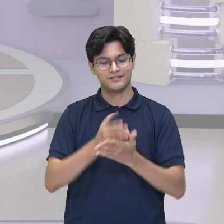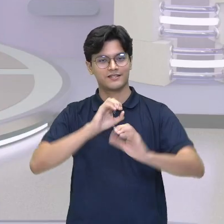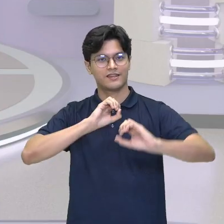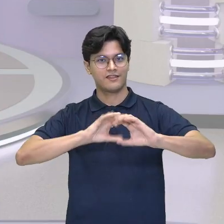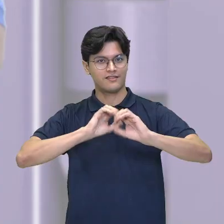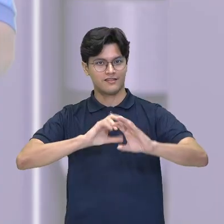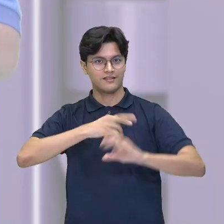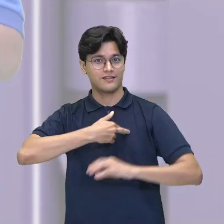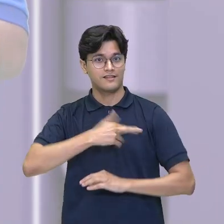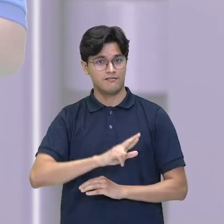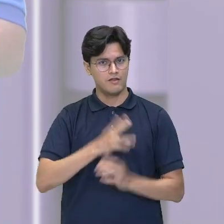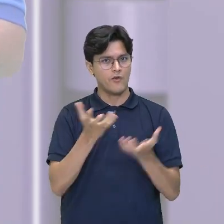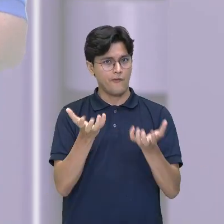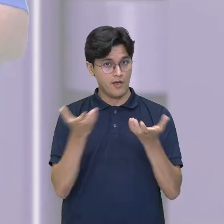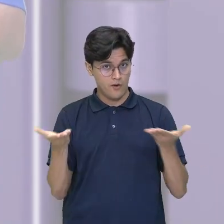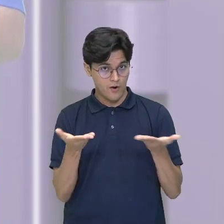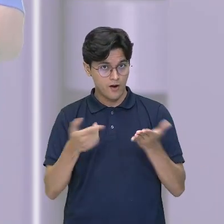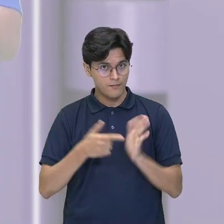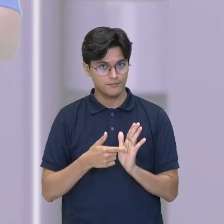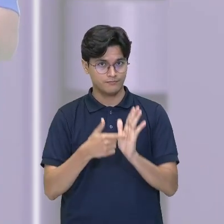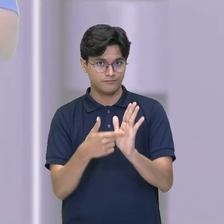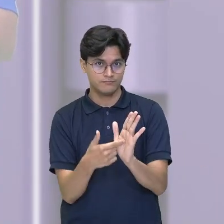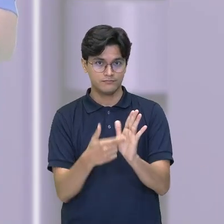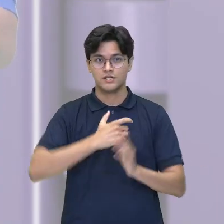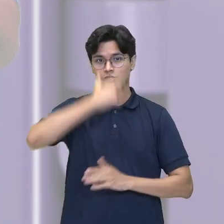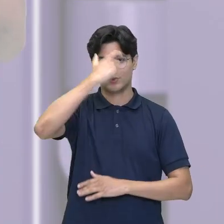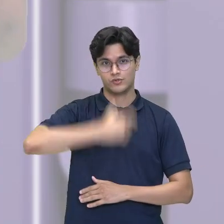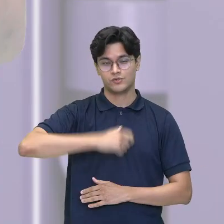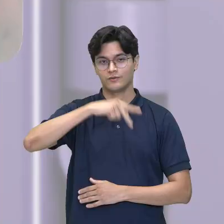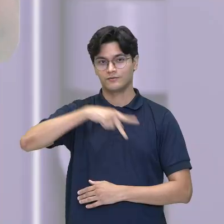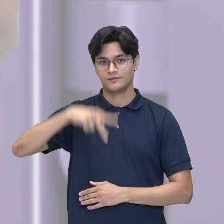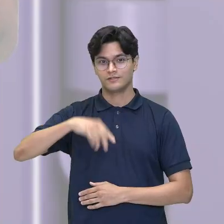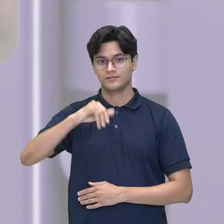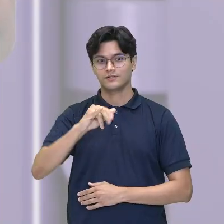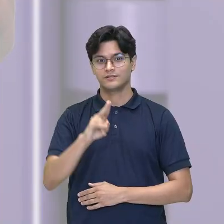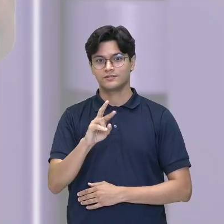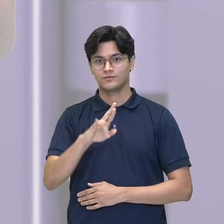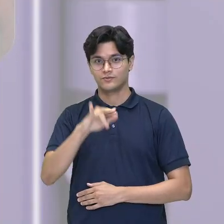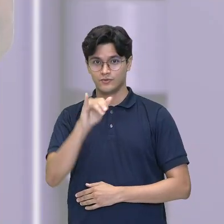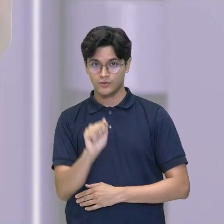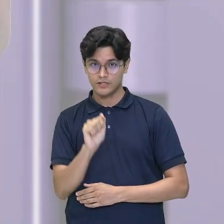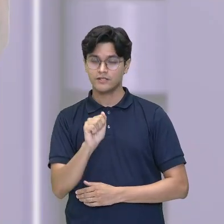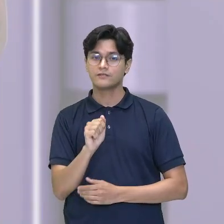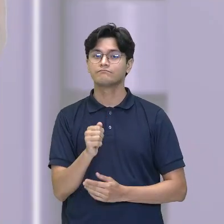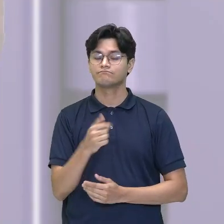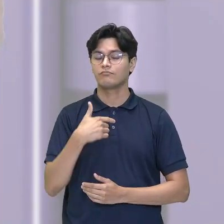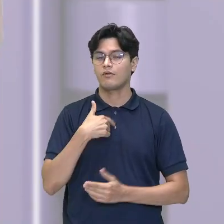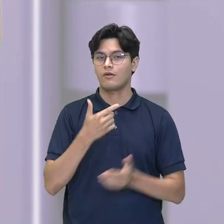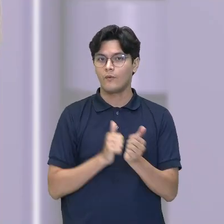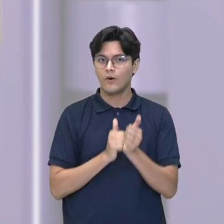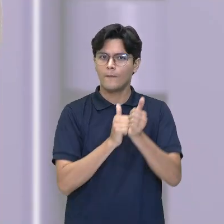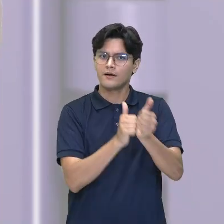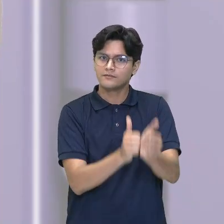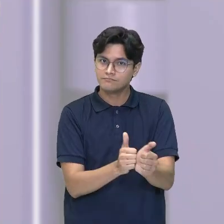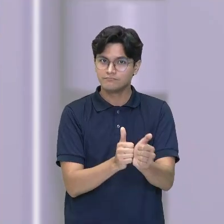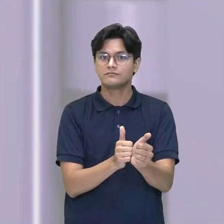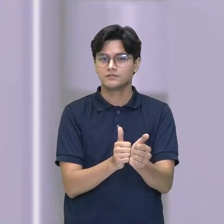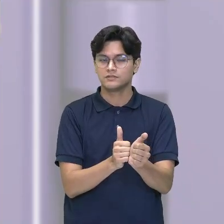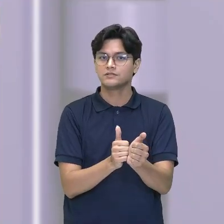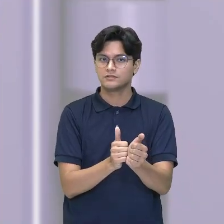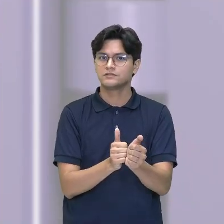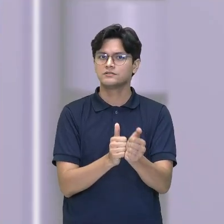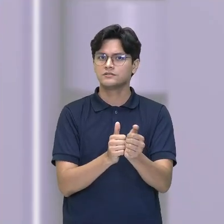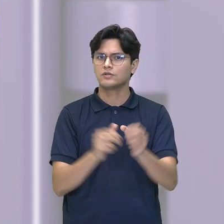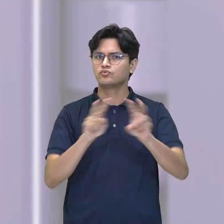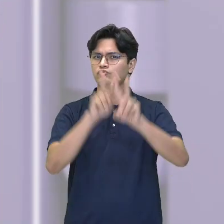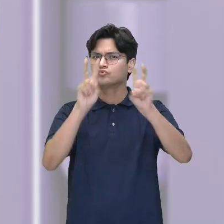momento, me apresentar. Eu sou o professor Yuri Lima e vou te acompanhar ao longo deste componente, deste tema, com a